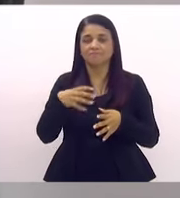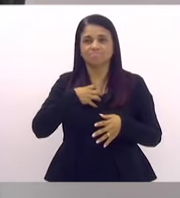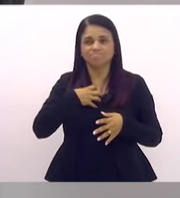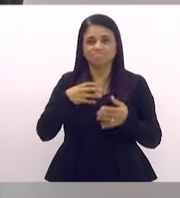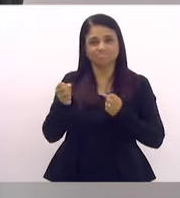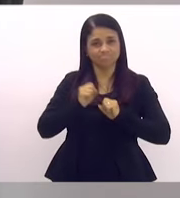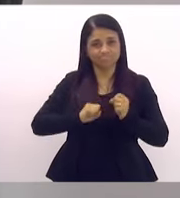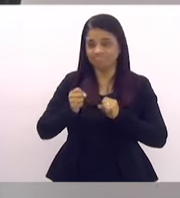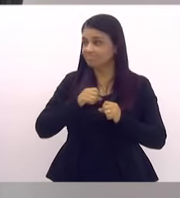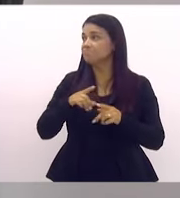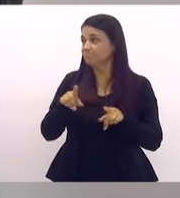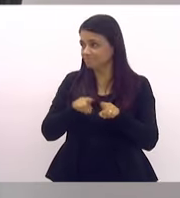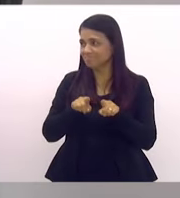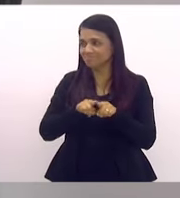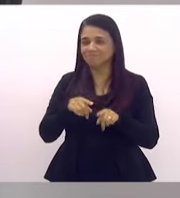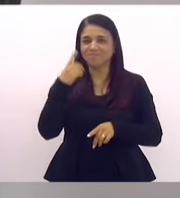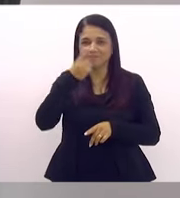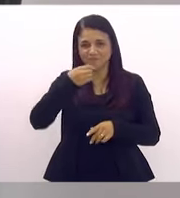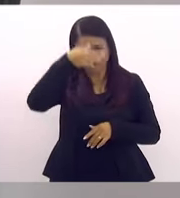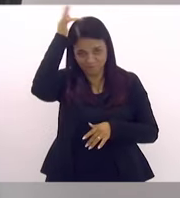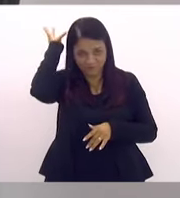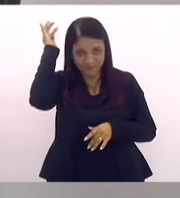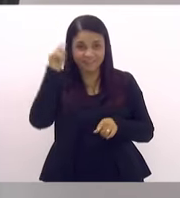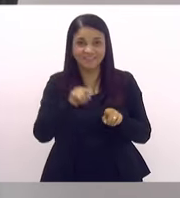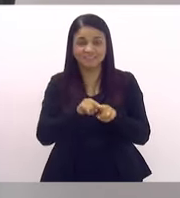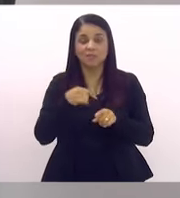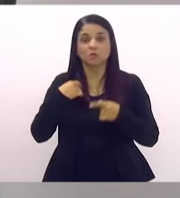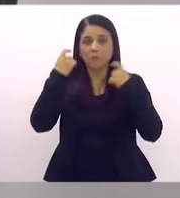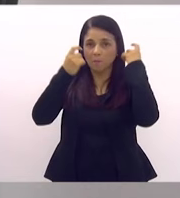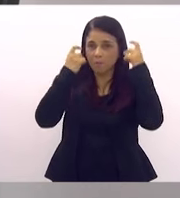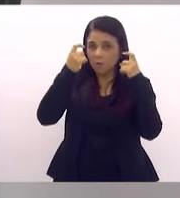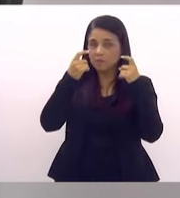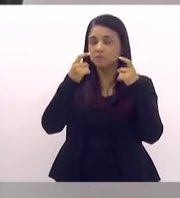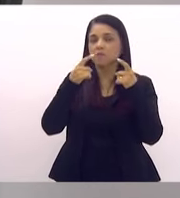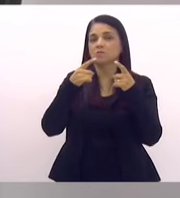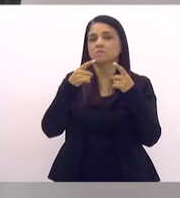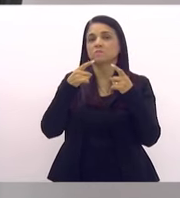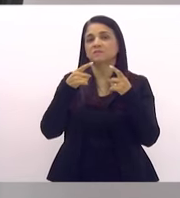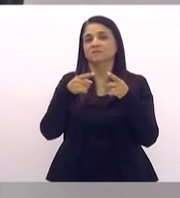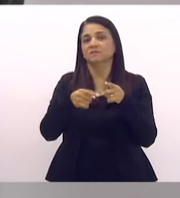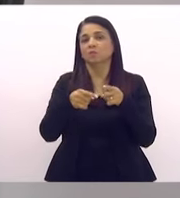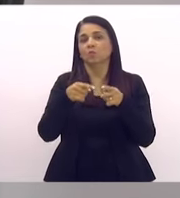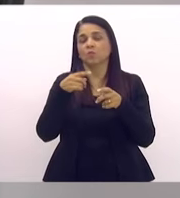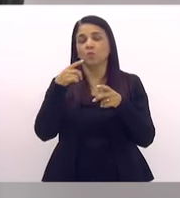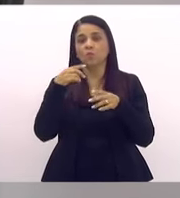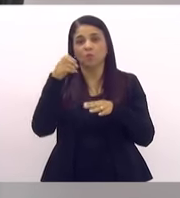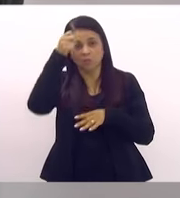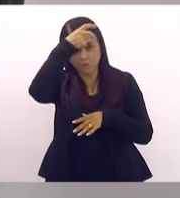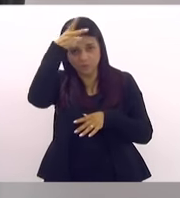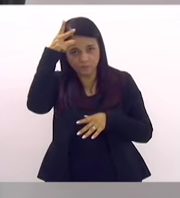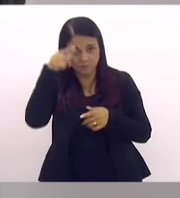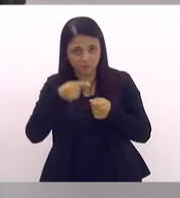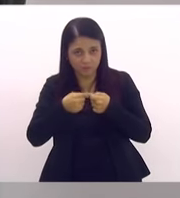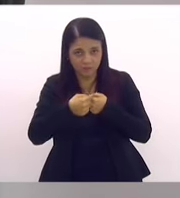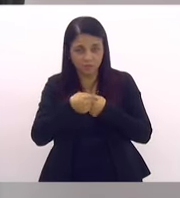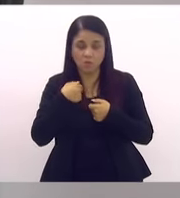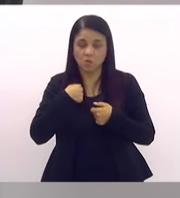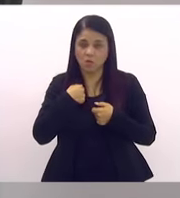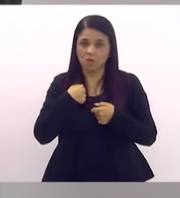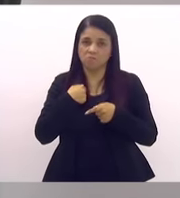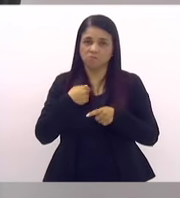Fred, também me aflige a preocupação em relação ao município. Eu não seria leviano da minha parte